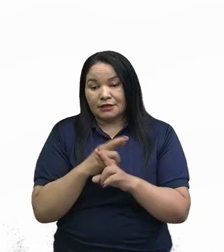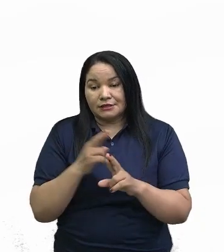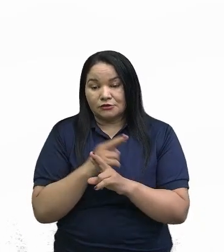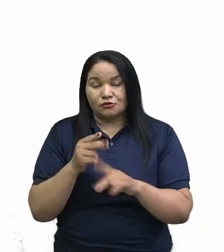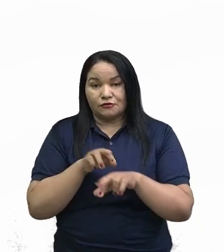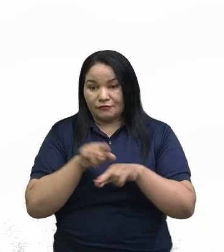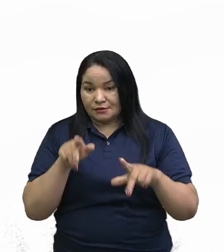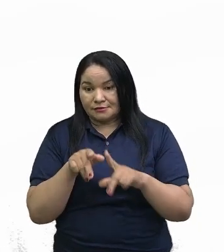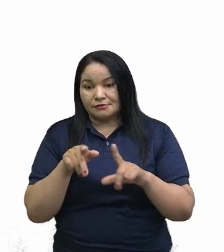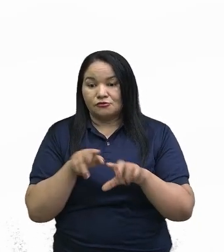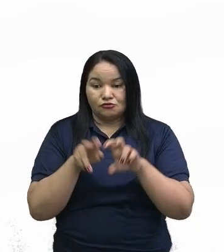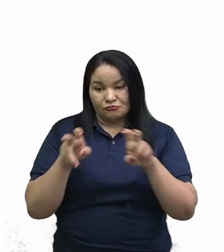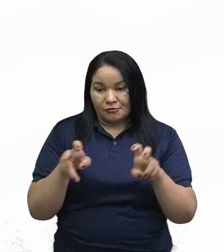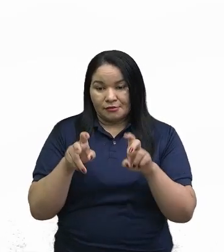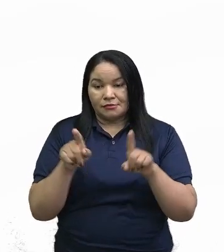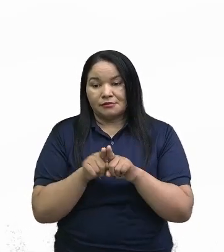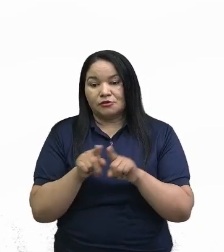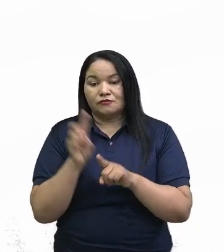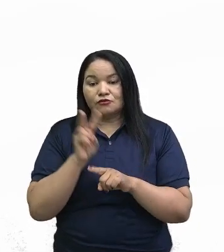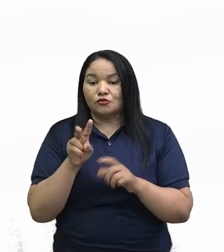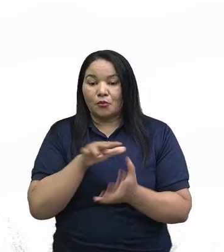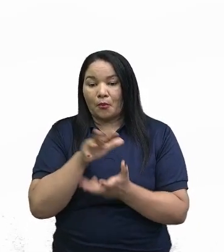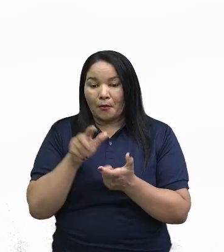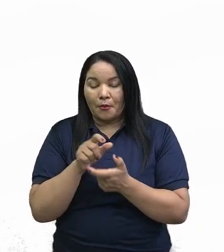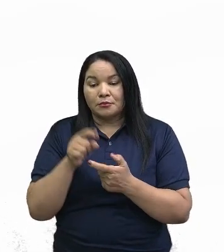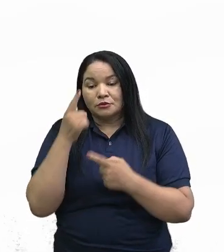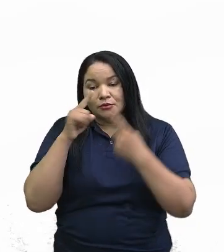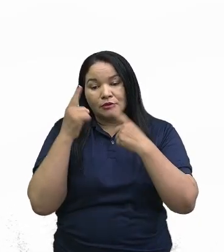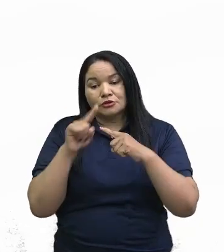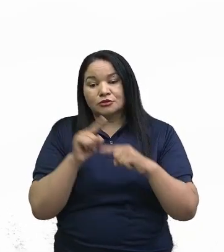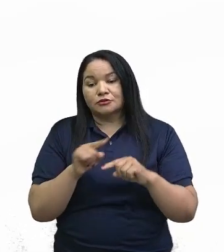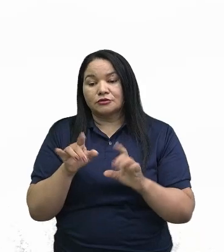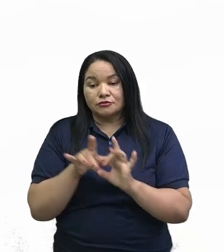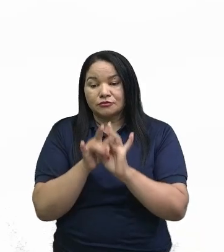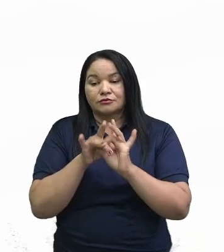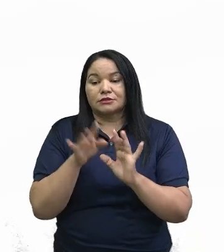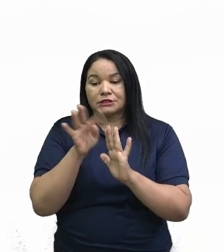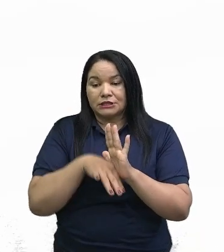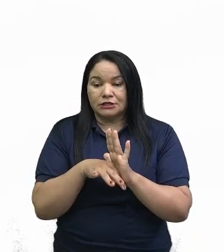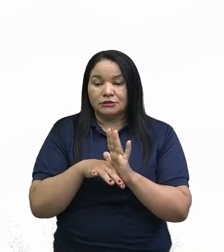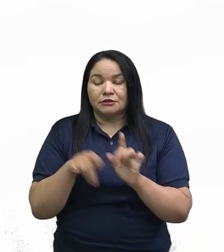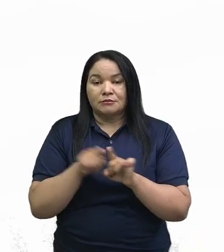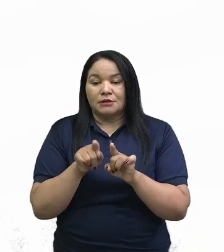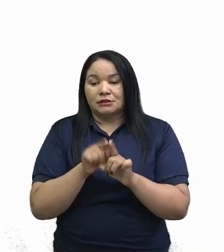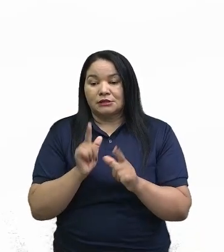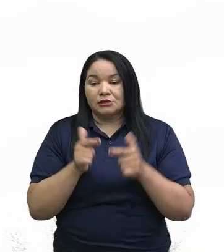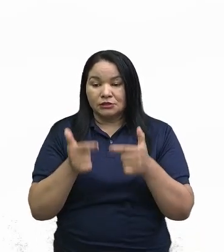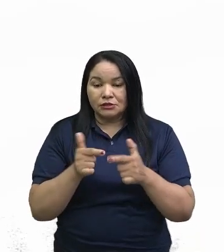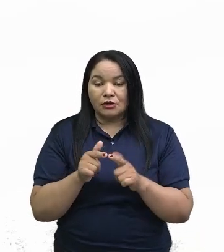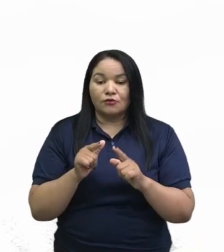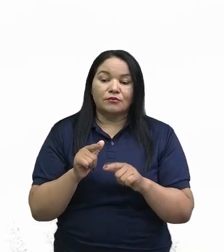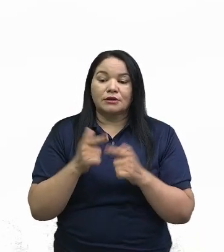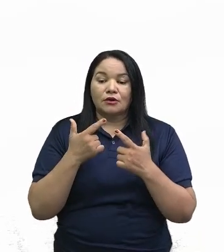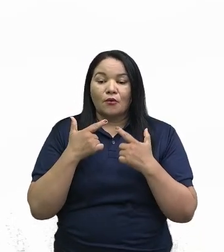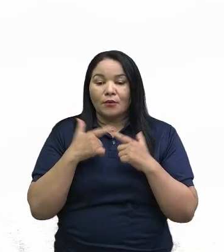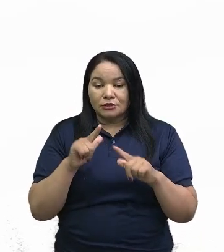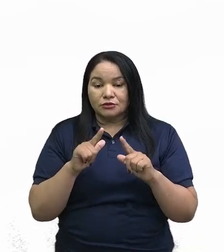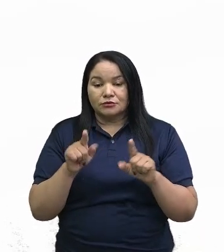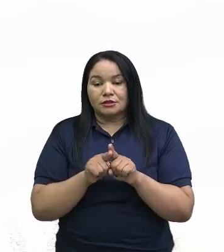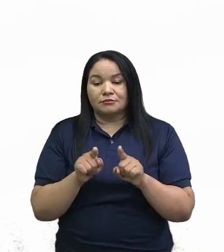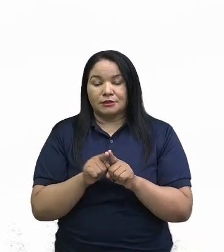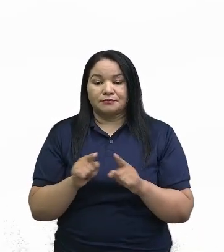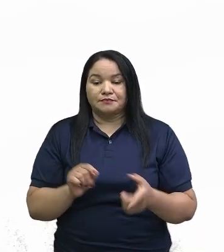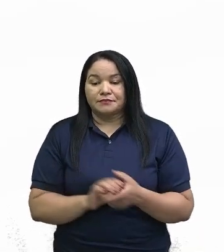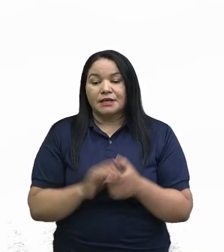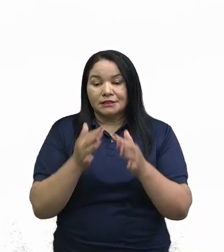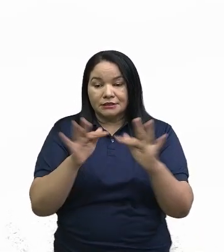às diversas temáticas, visões de mundo, ideologias veiculadas nos textos e atos linguísticos, réplica, a